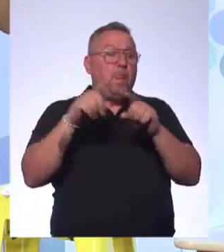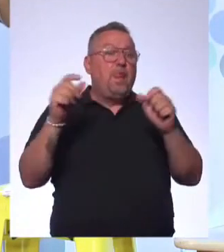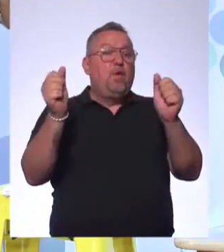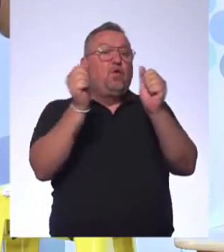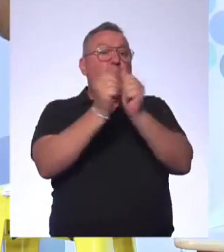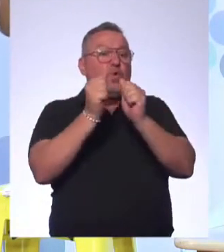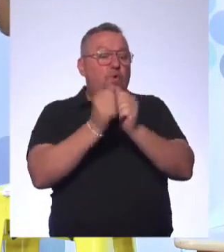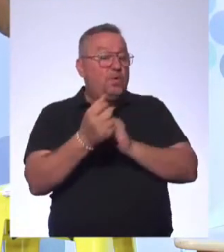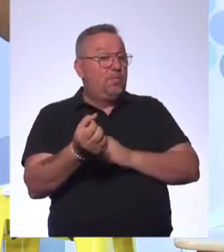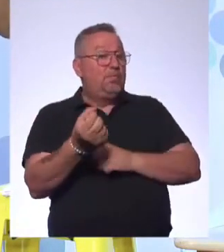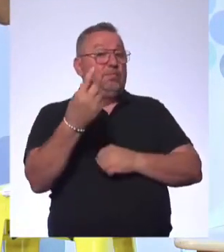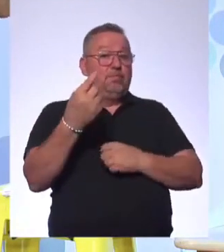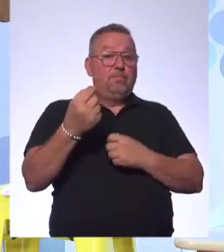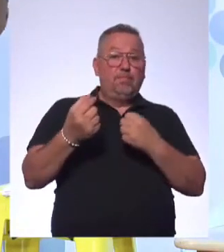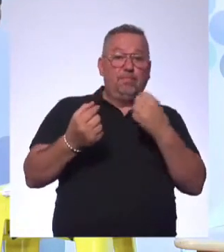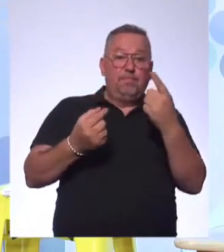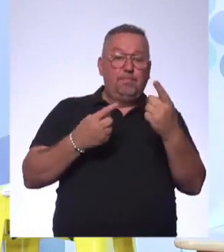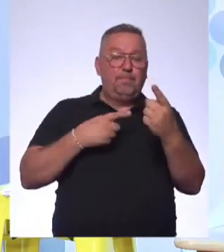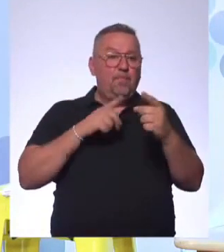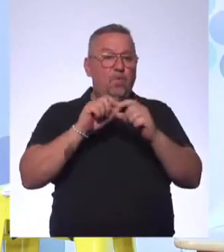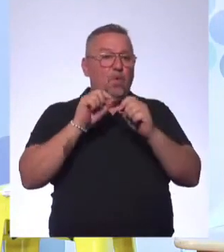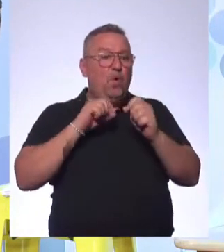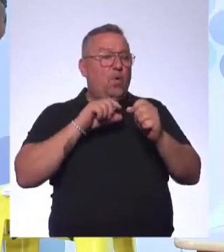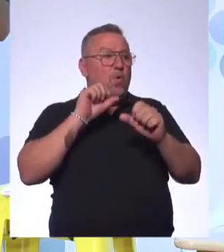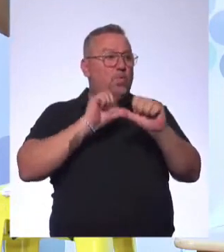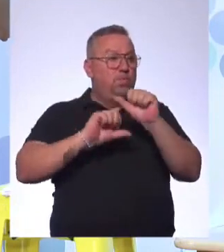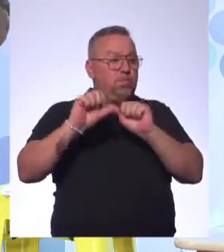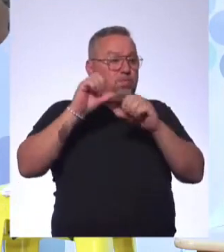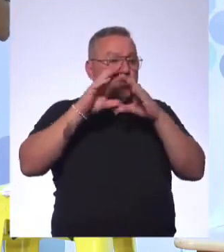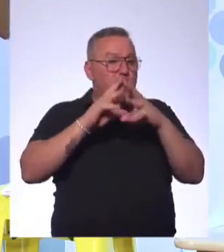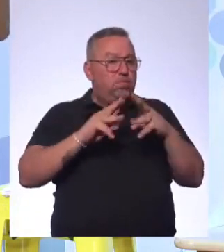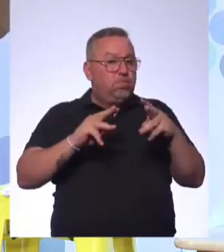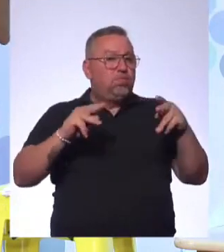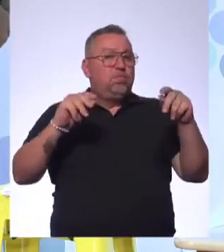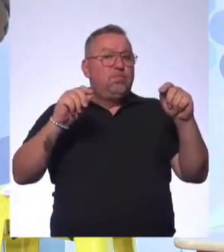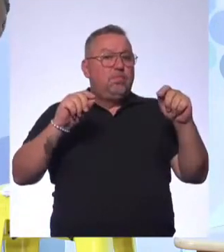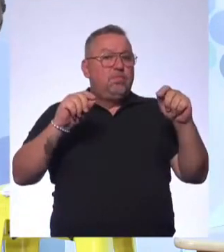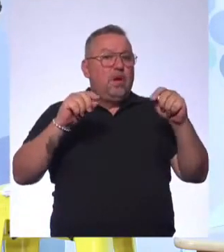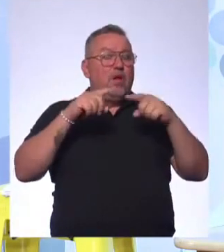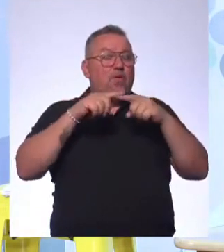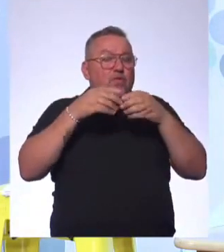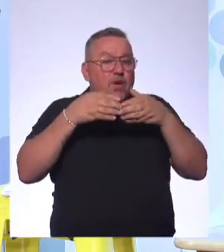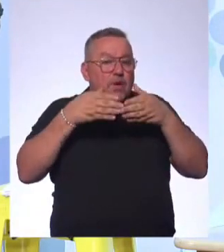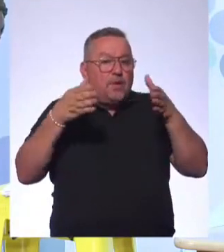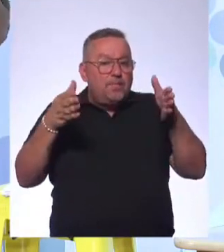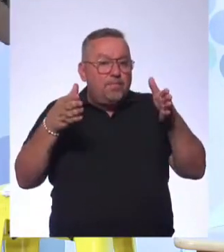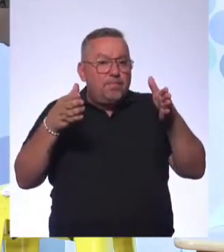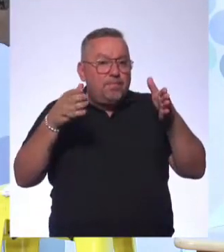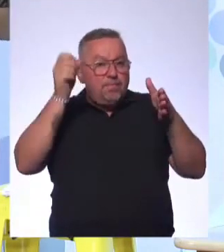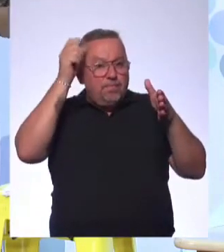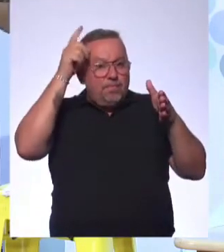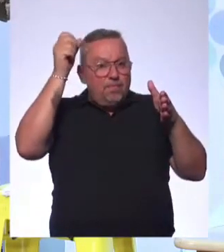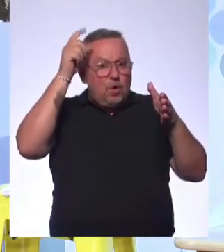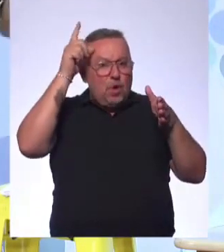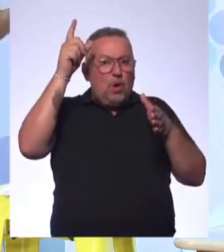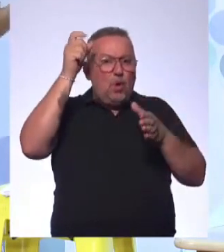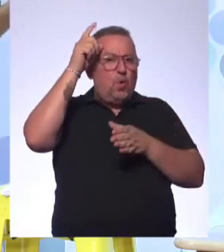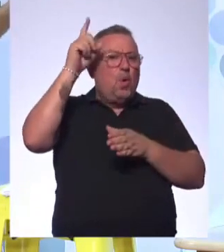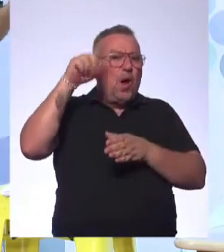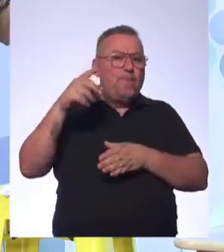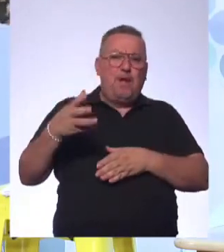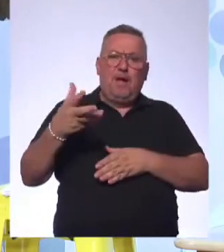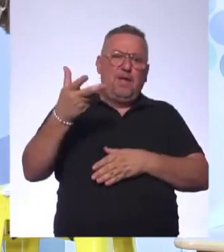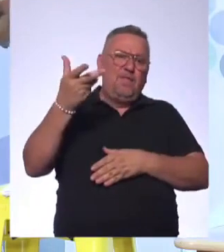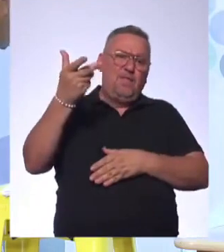né, com o estranhamento, com o processo de desnaturalização, desvendar essa estrutura da cultura. E a cultura é uma coisa maravilhosa,